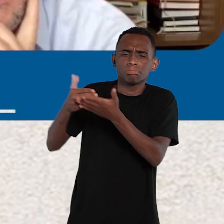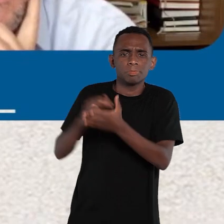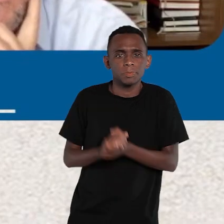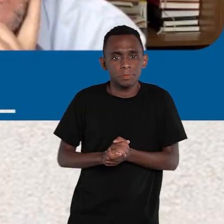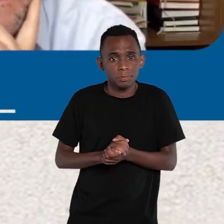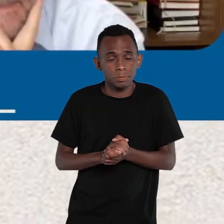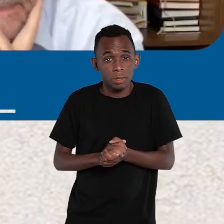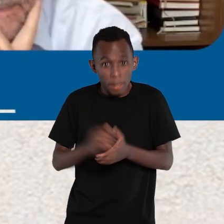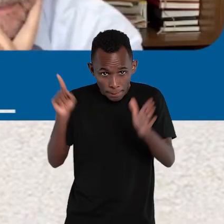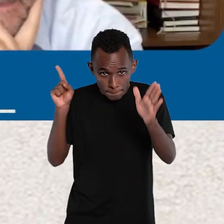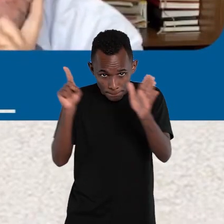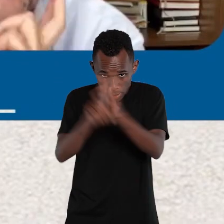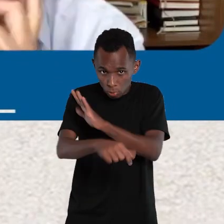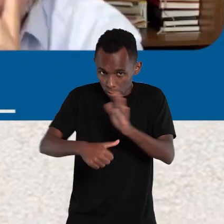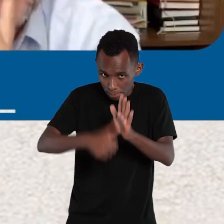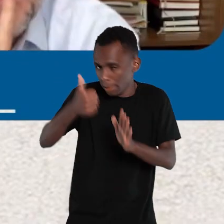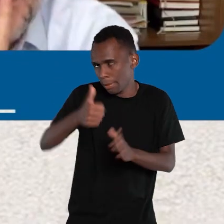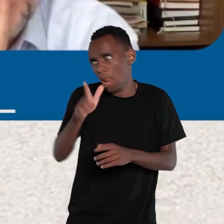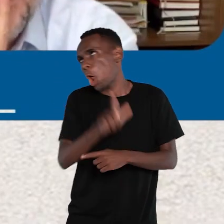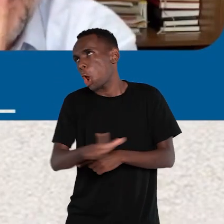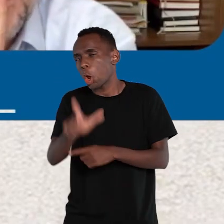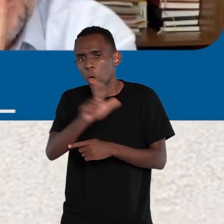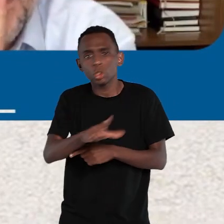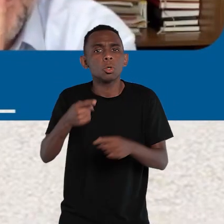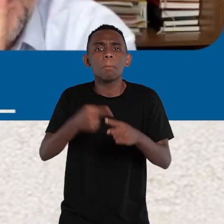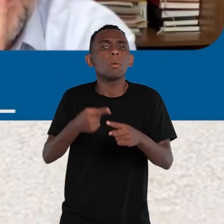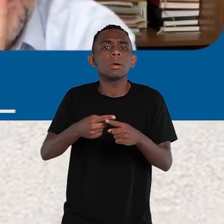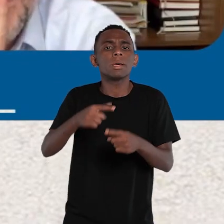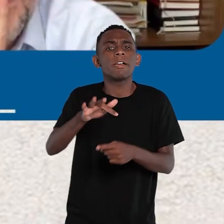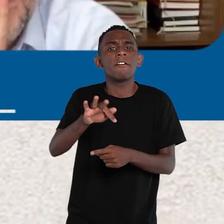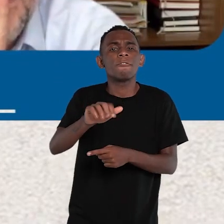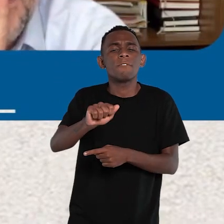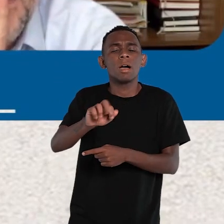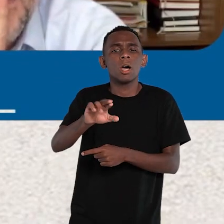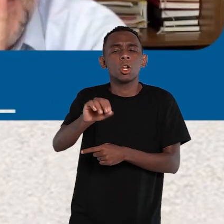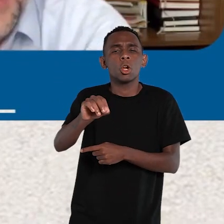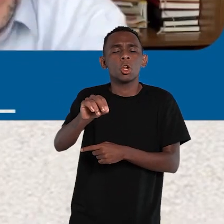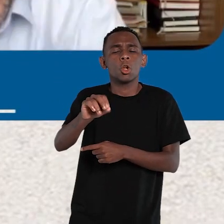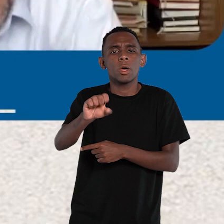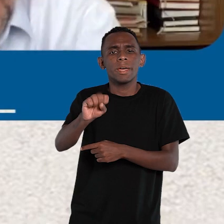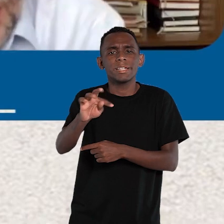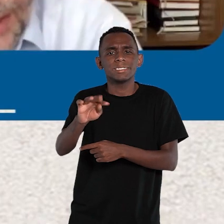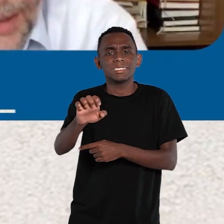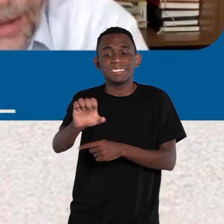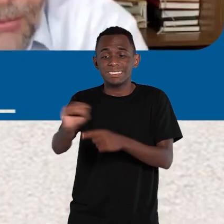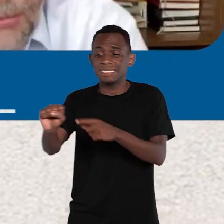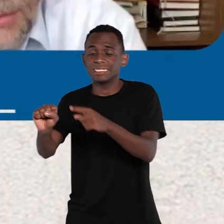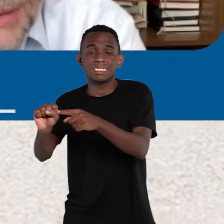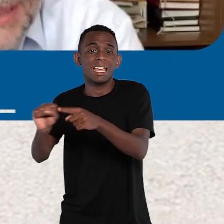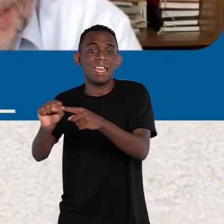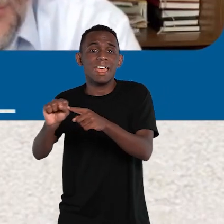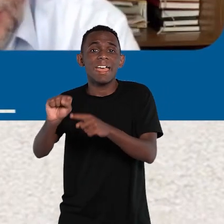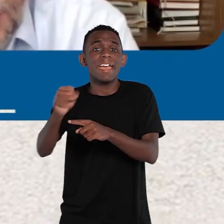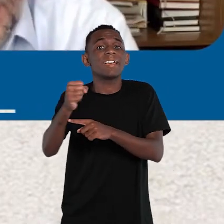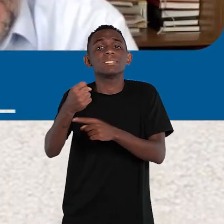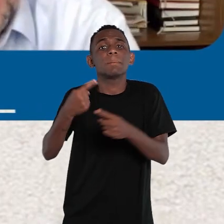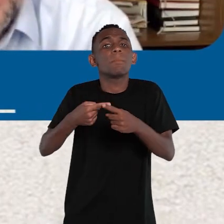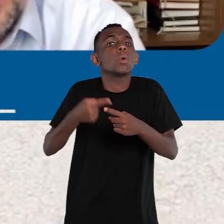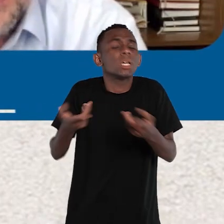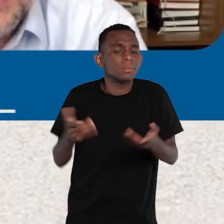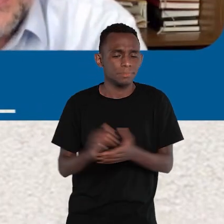falar então do Faroestes. A primeira pergunta é óbvia, né? Por que o plural? Olha, esse